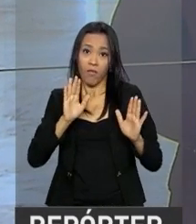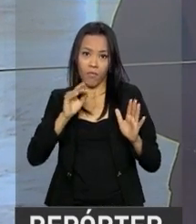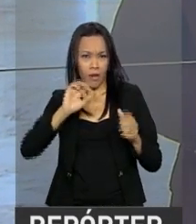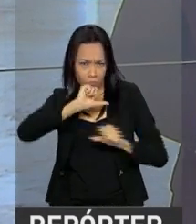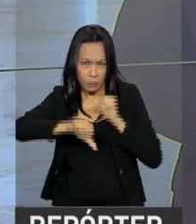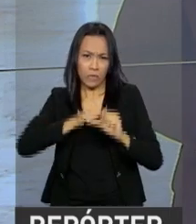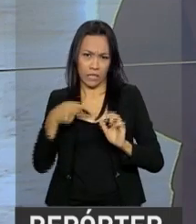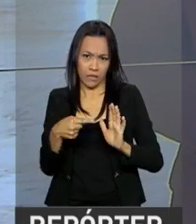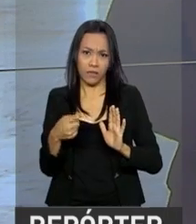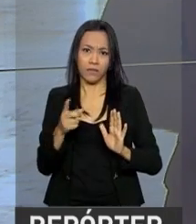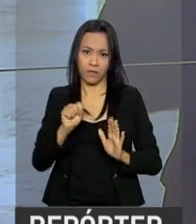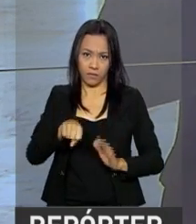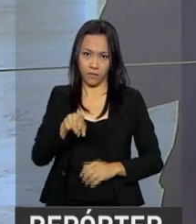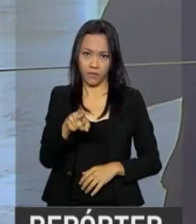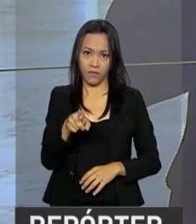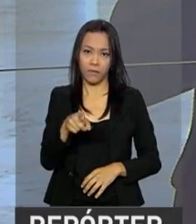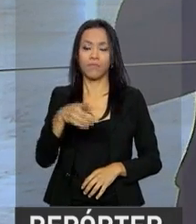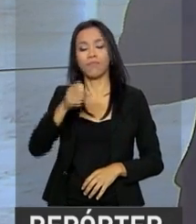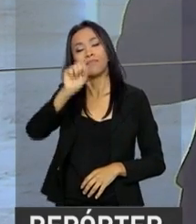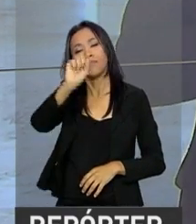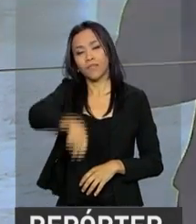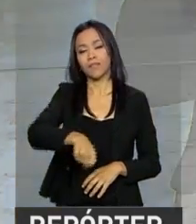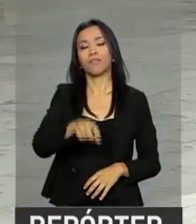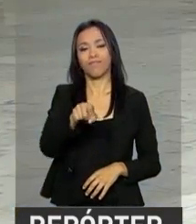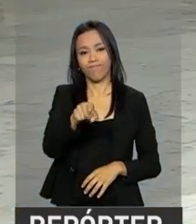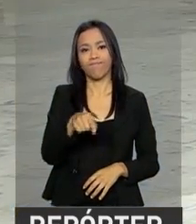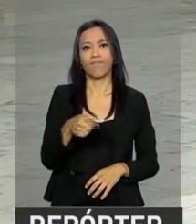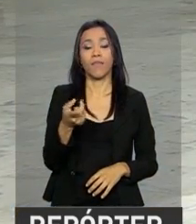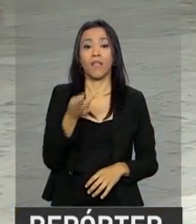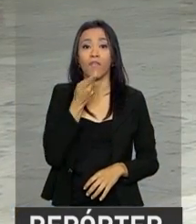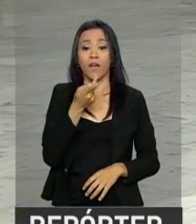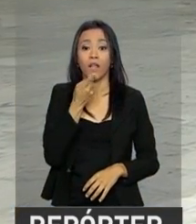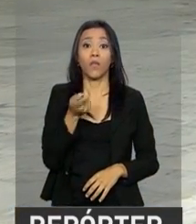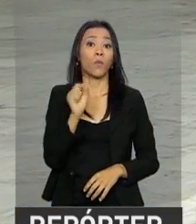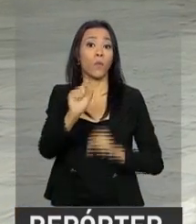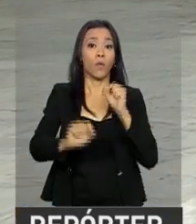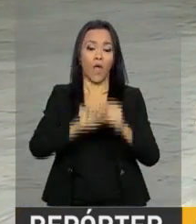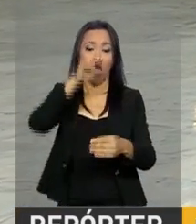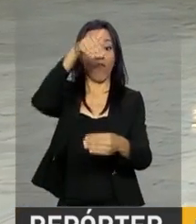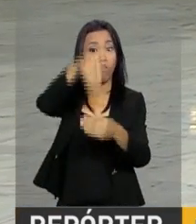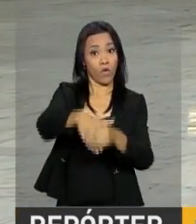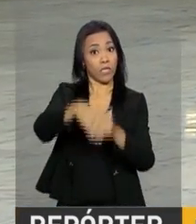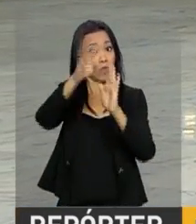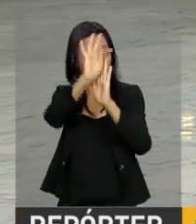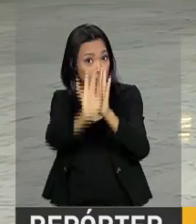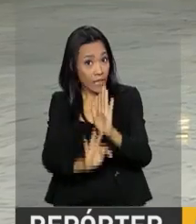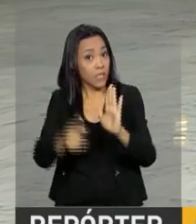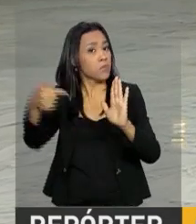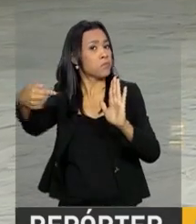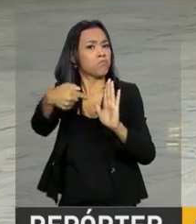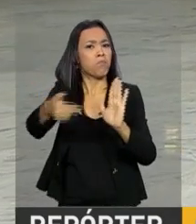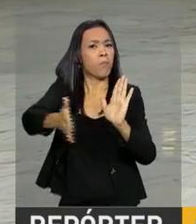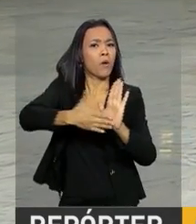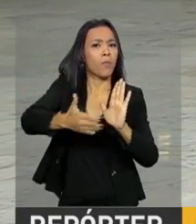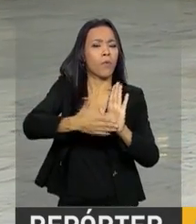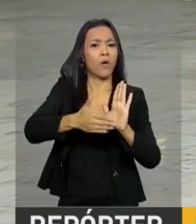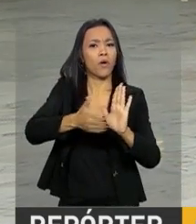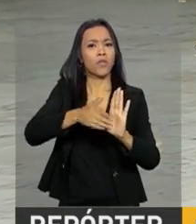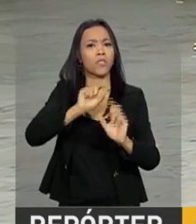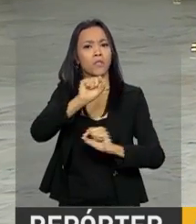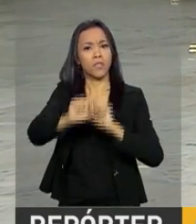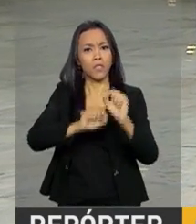mudança considera cinza e luisa olha a votação do texto dessa proposta de emenda à constituição